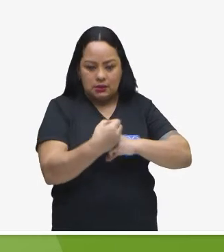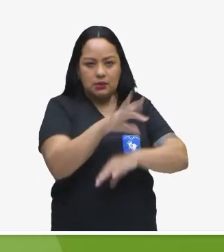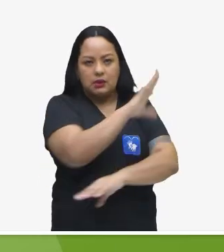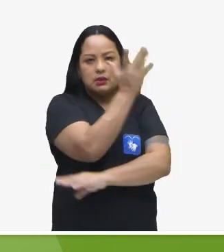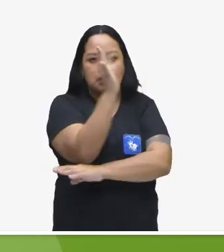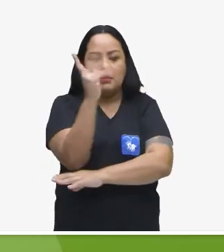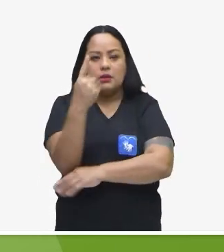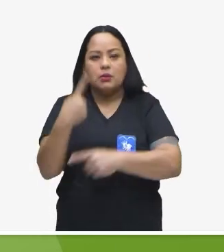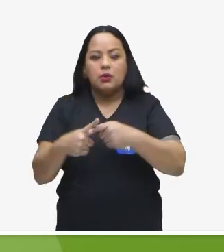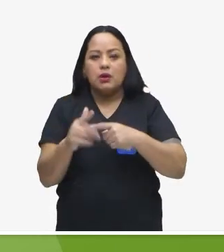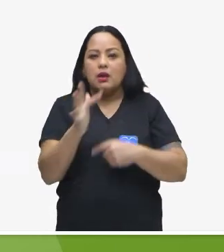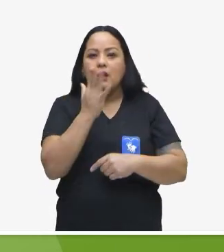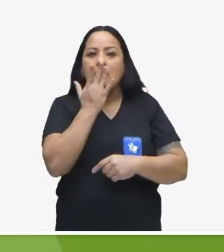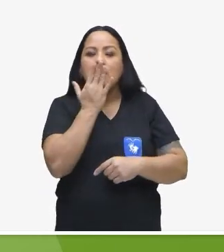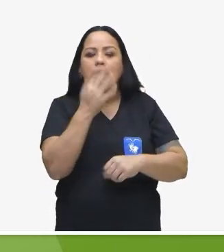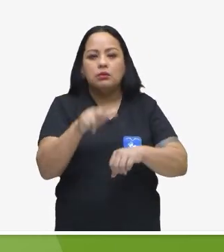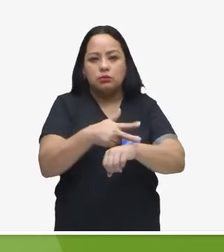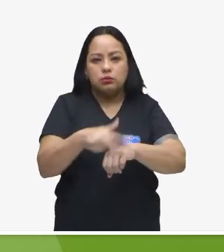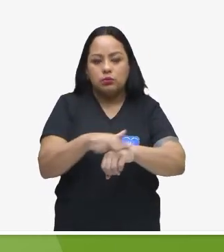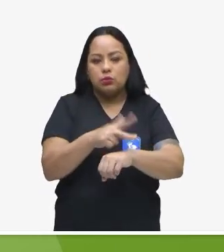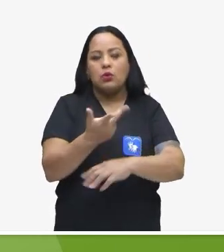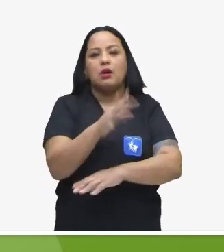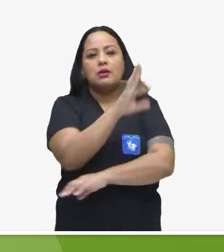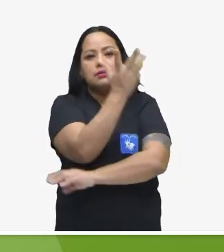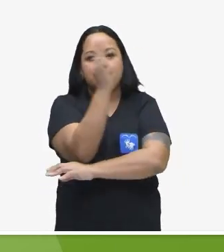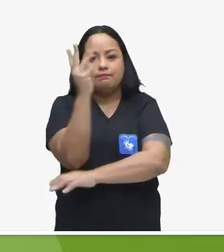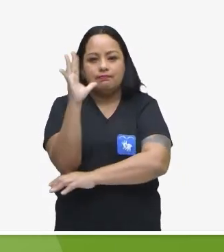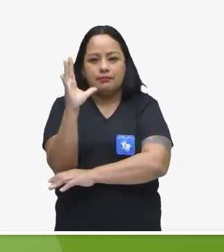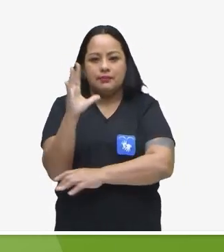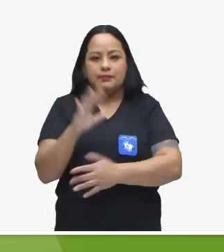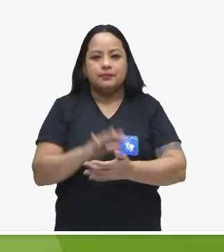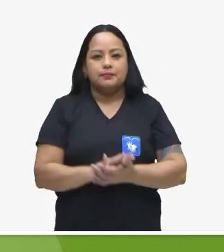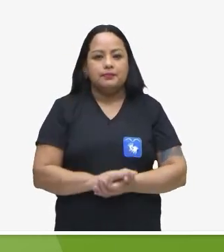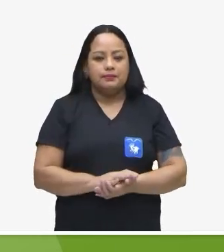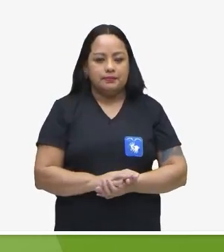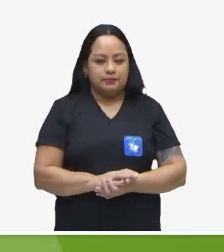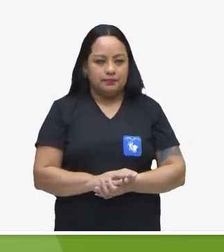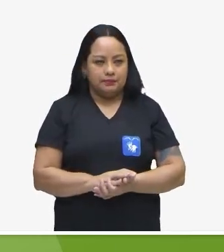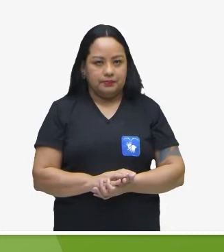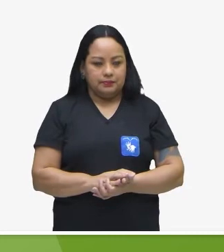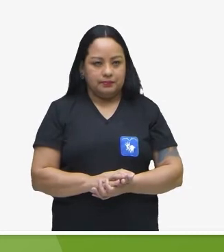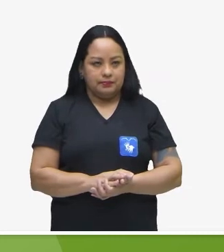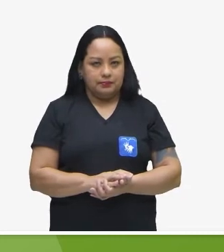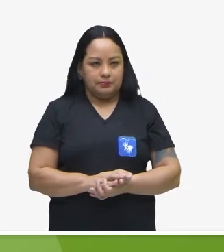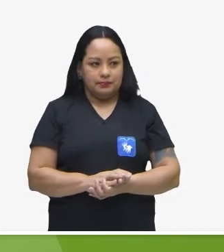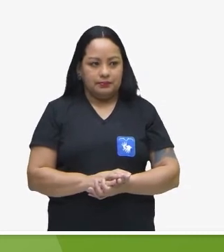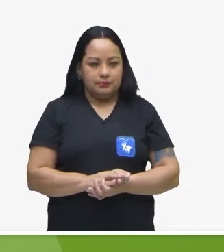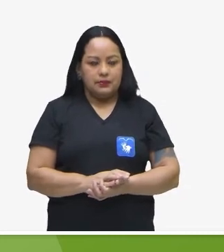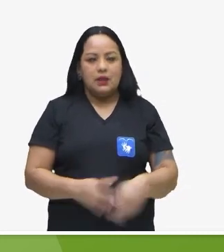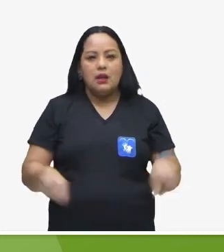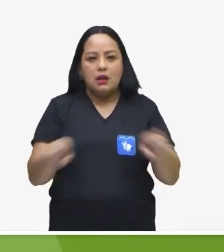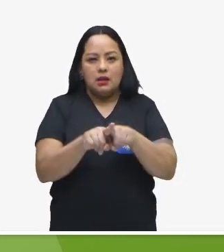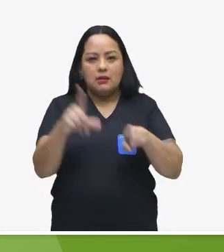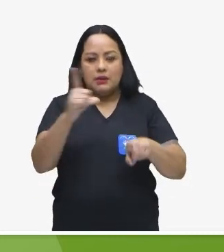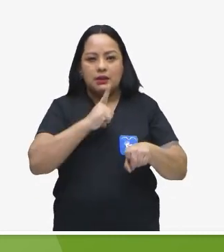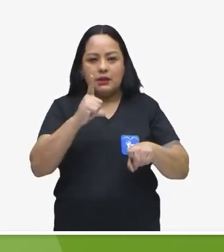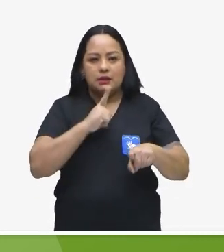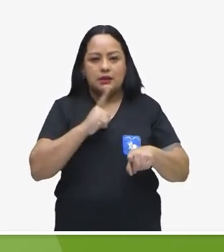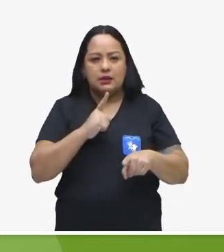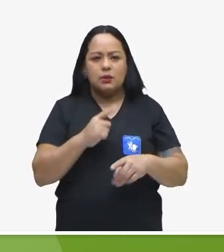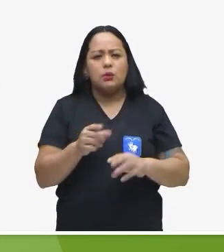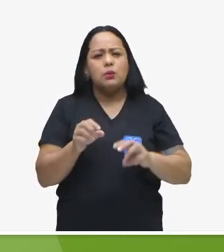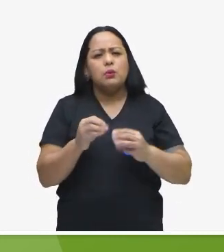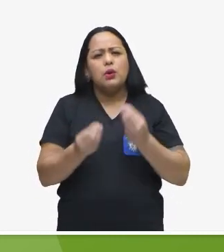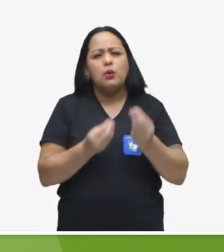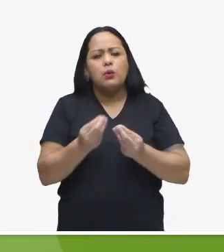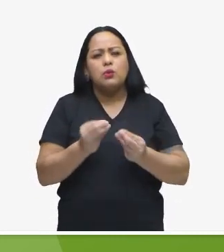essa cor esverdeada para as plantas, tá? Nas suas folhas. E temos também celulose